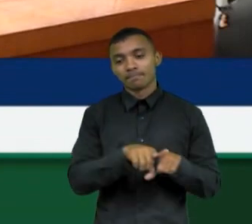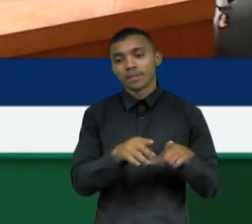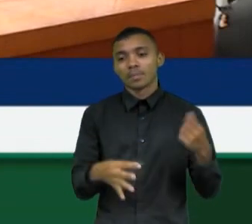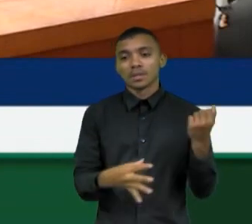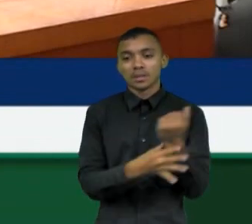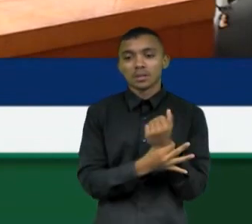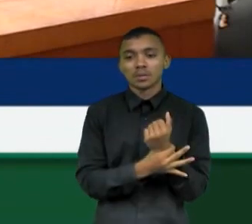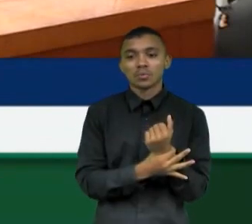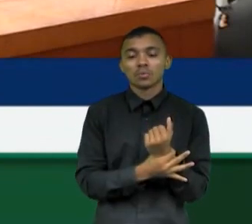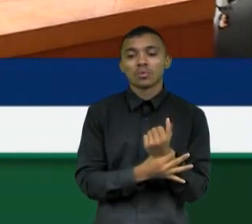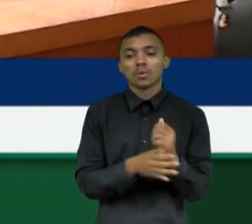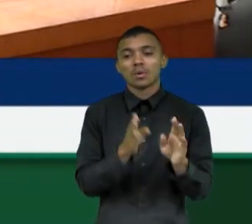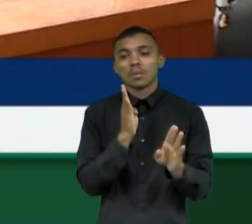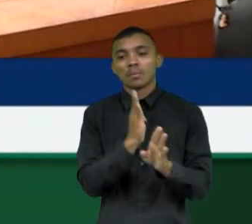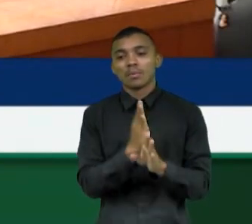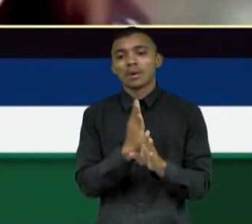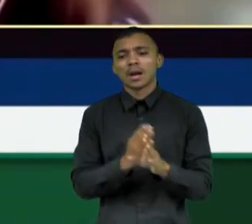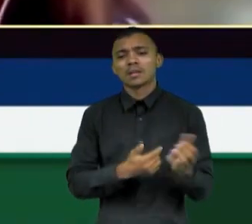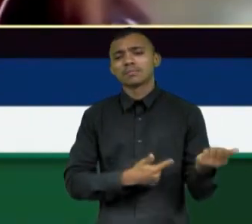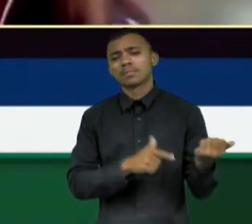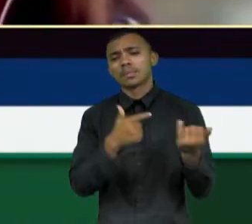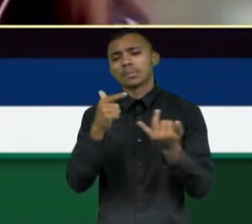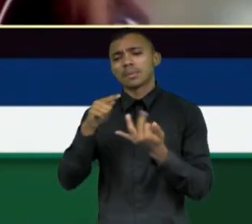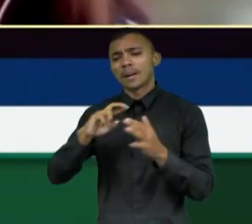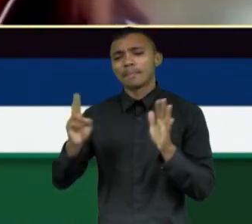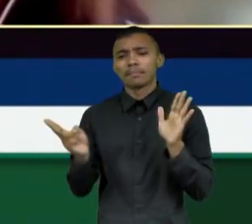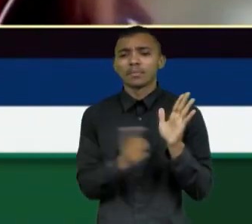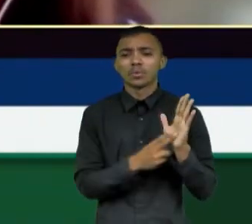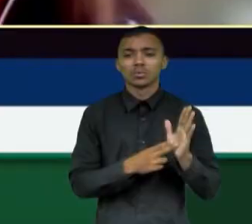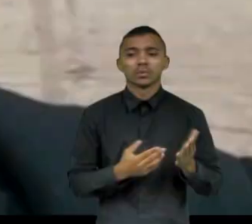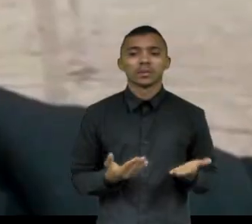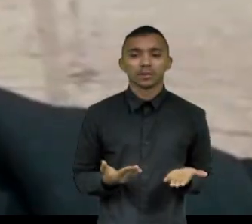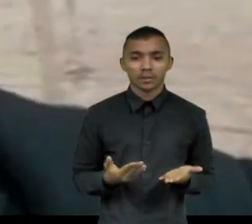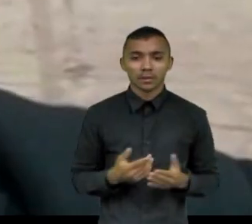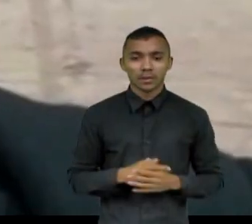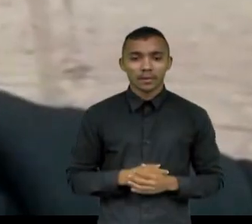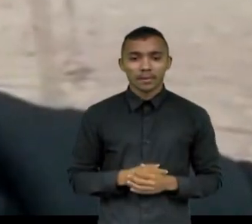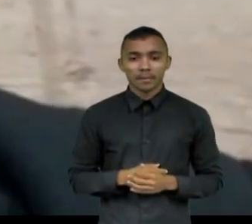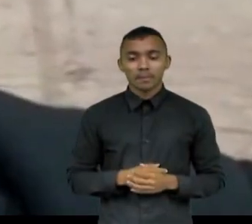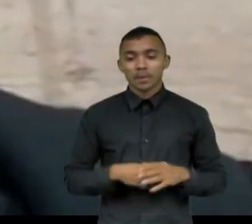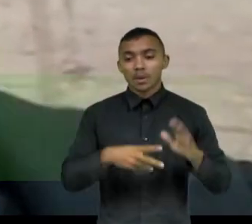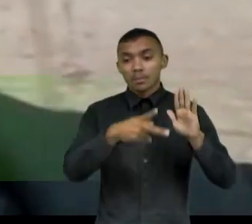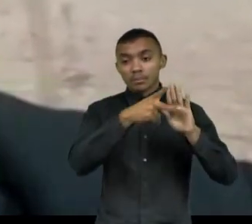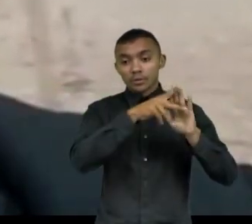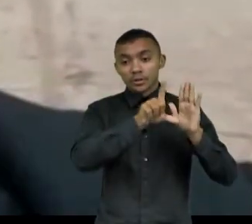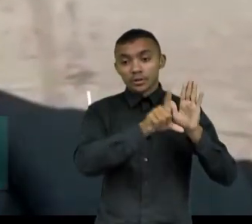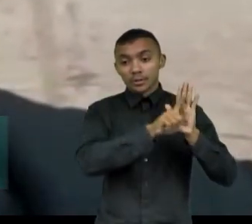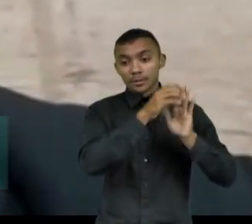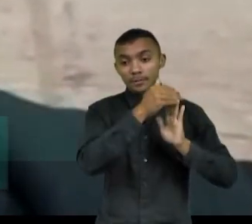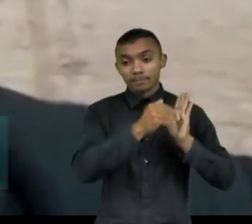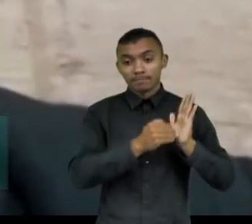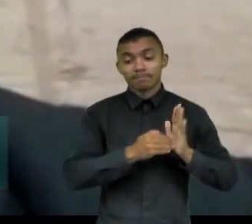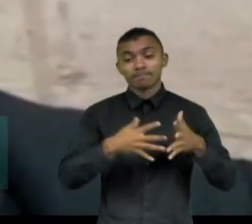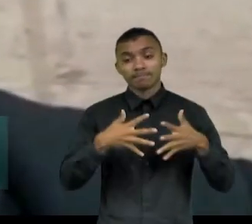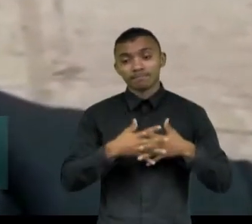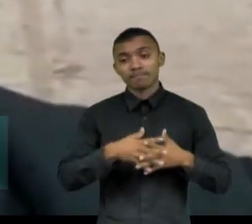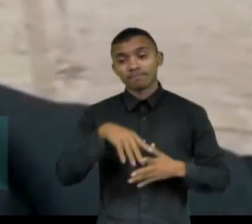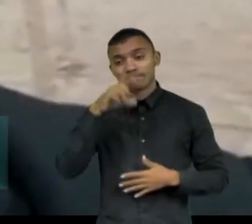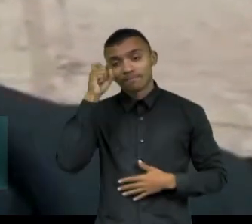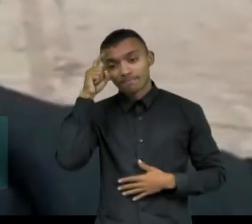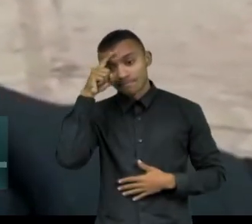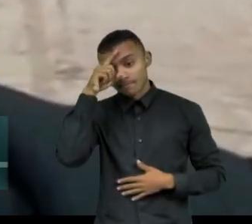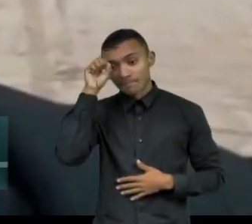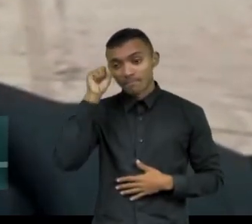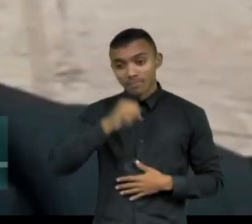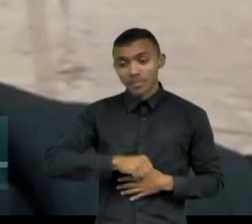as operadoras contra multas ocasionadas por negativas de cobertura. Um projeto de lei muito complexo, que vez e outra